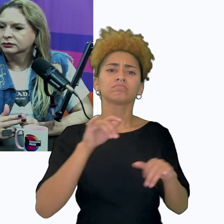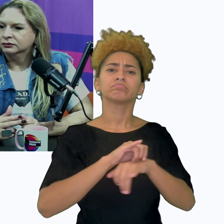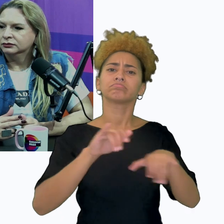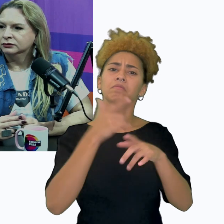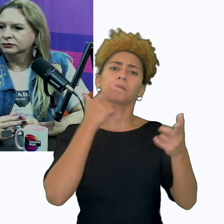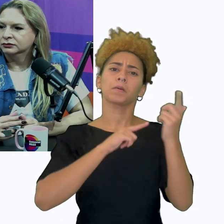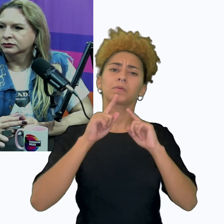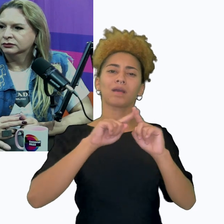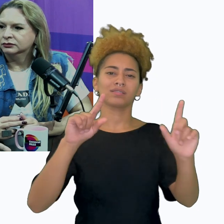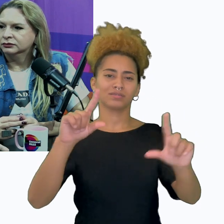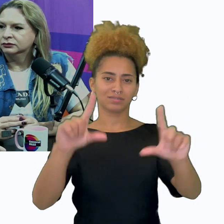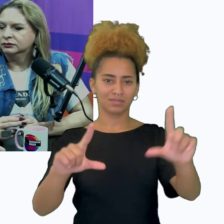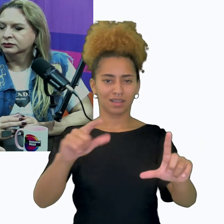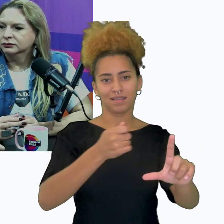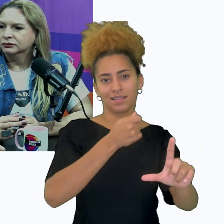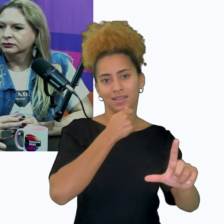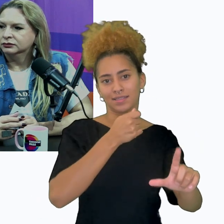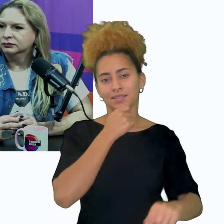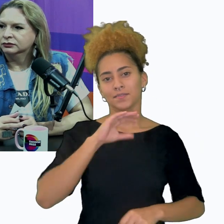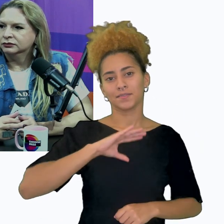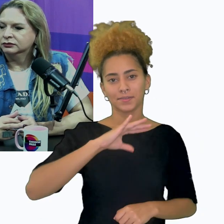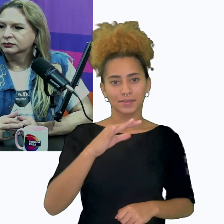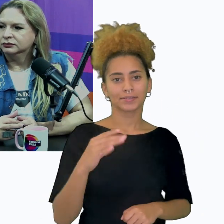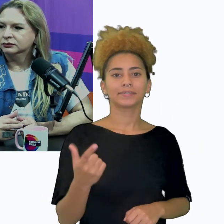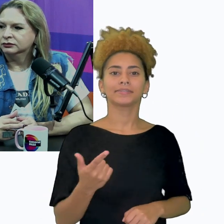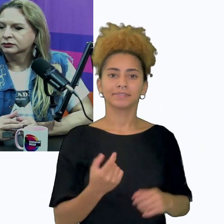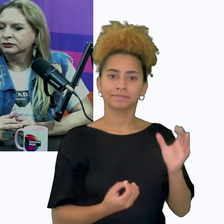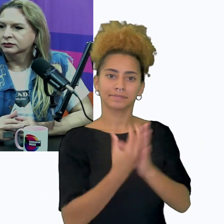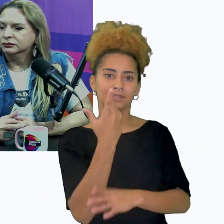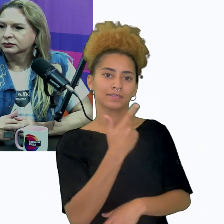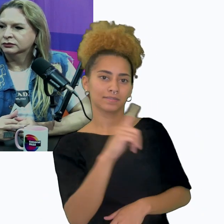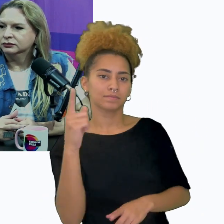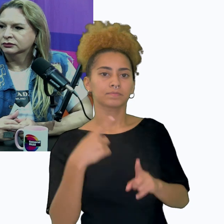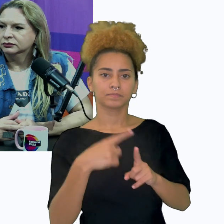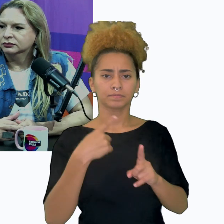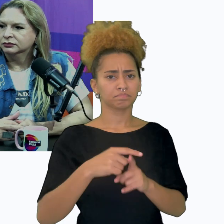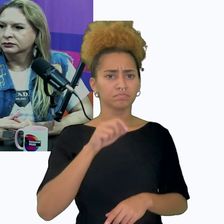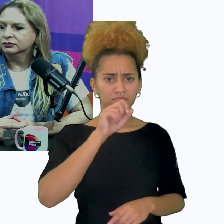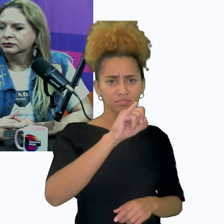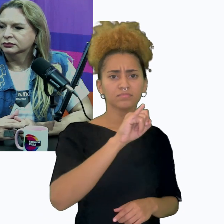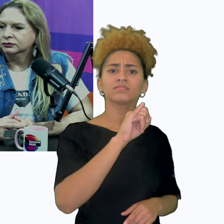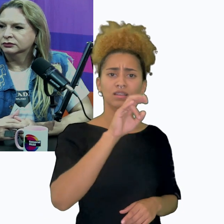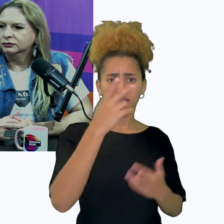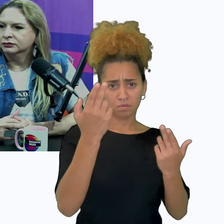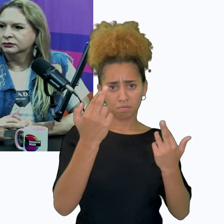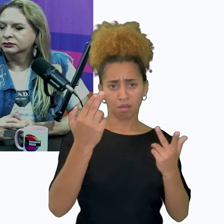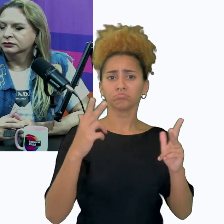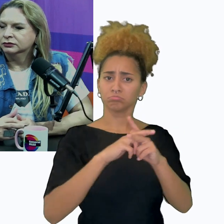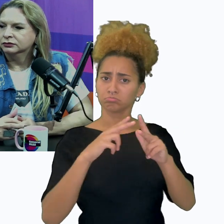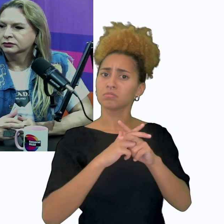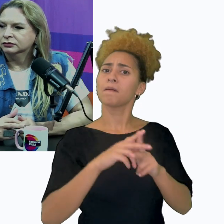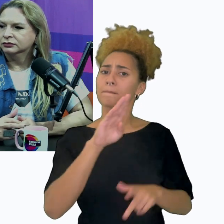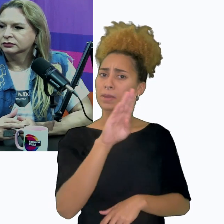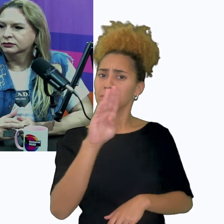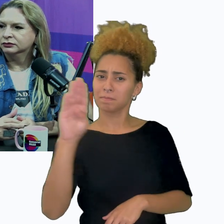é sucesso, só que não tivemos uma televisão ainda capaz que teve coragem de fazer um outro Glitter, porque o Glitter é pau a pau com o Big